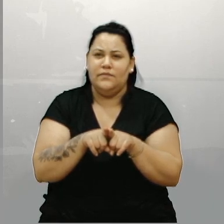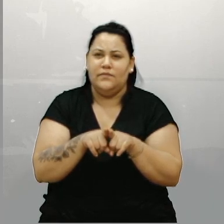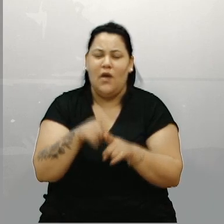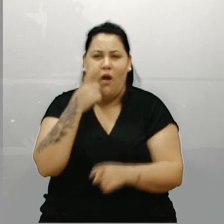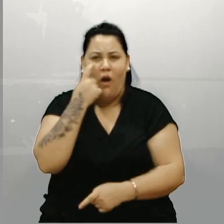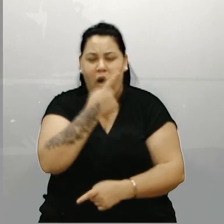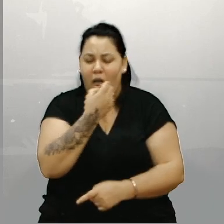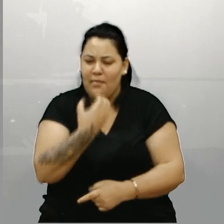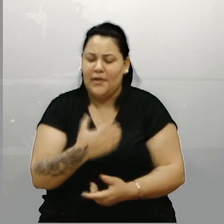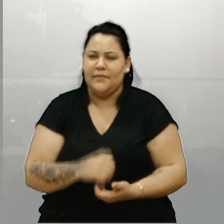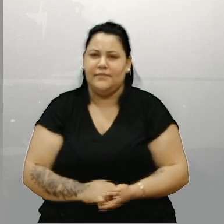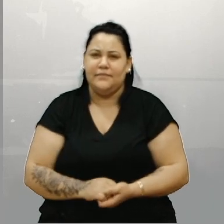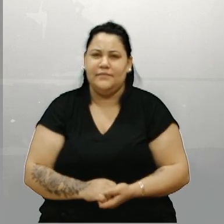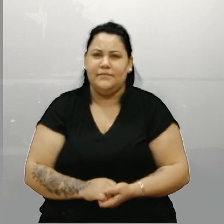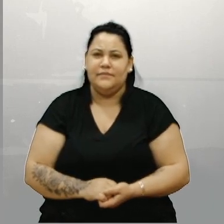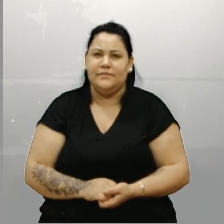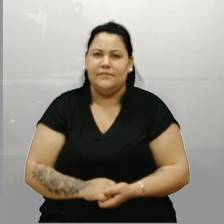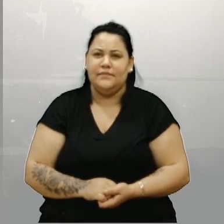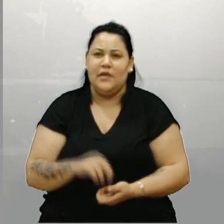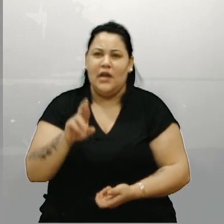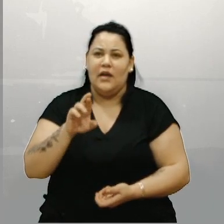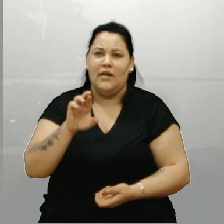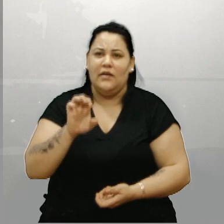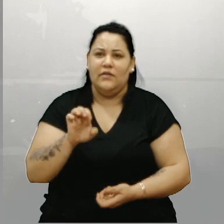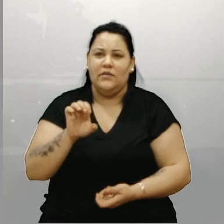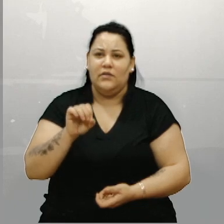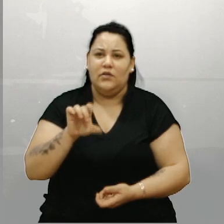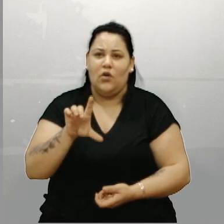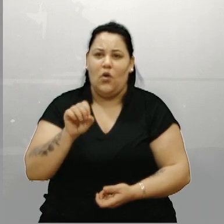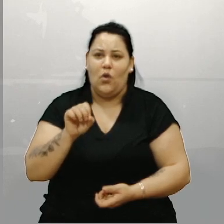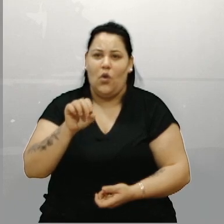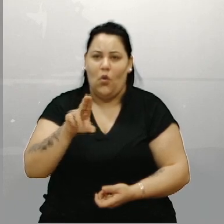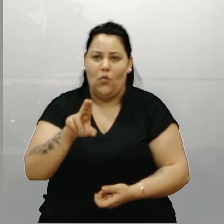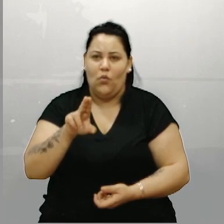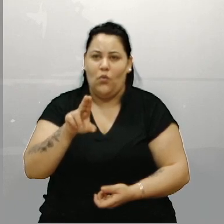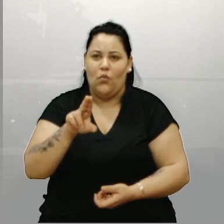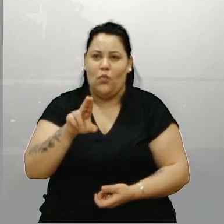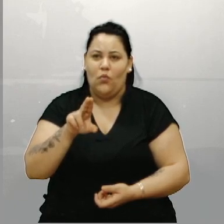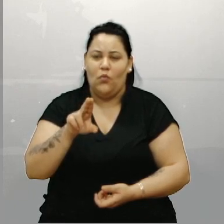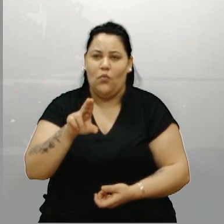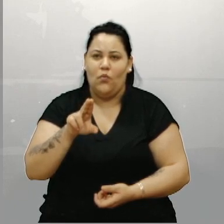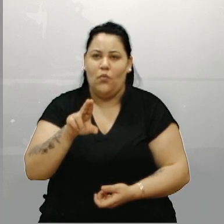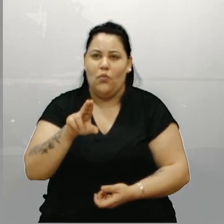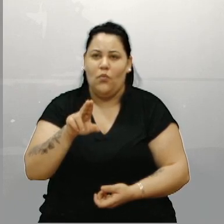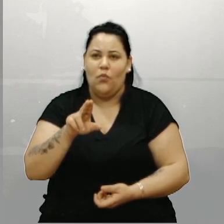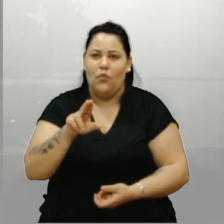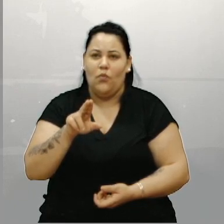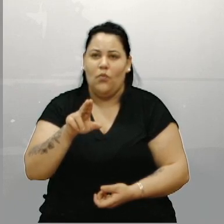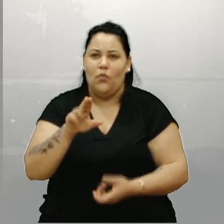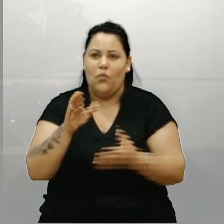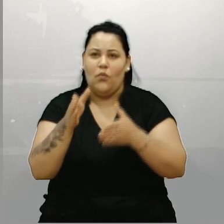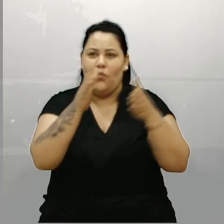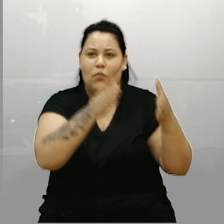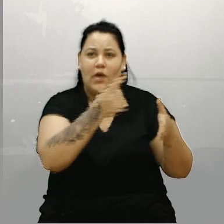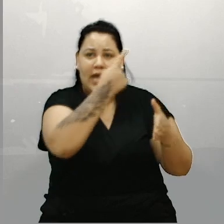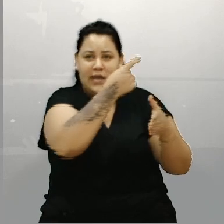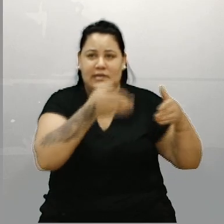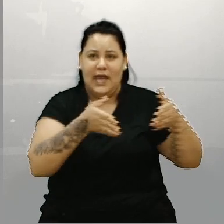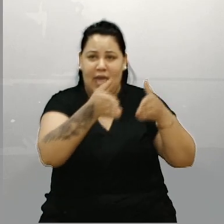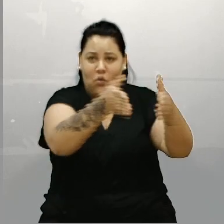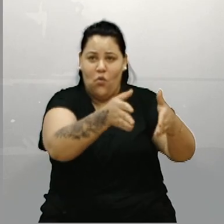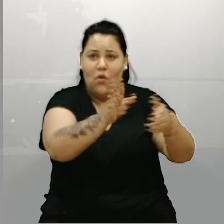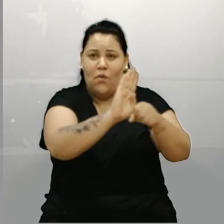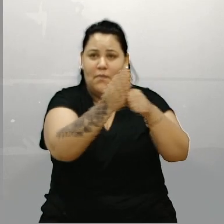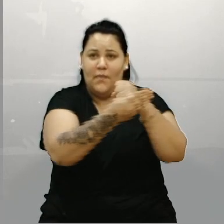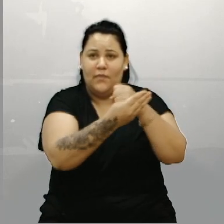bem, lá no Reolon, estivemos lá ontem lá no Reolon. Do lado de lá do rio, onde tem a cerca lá em